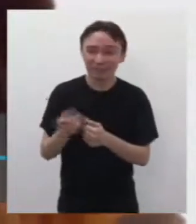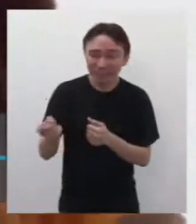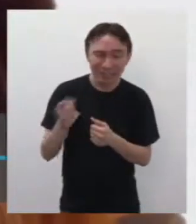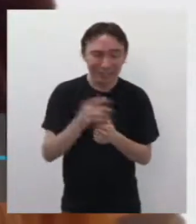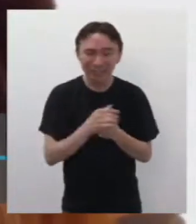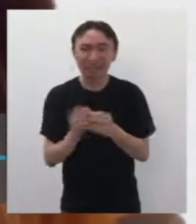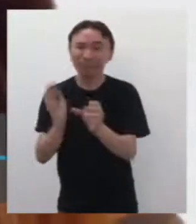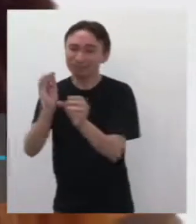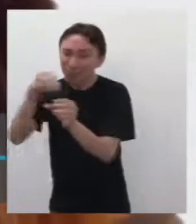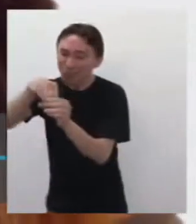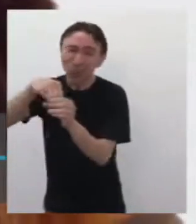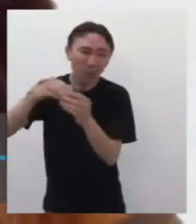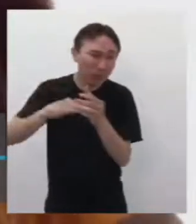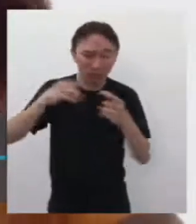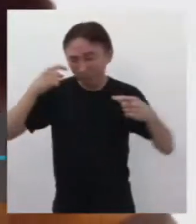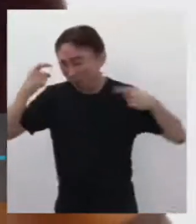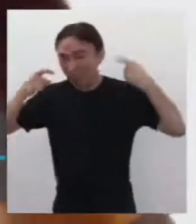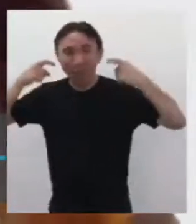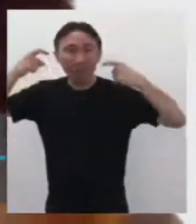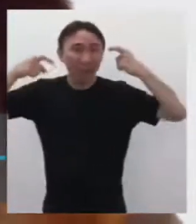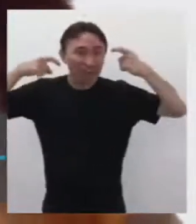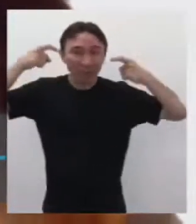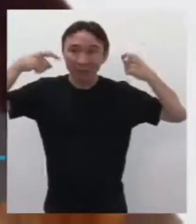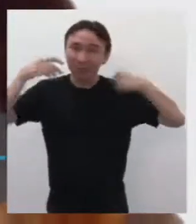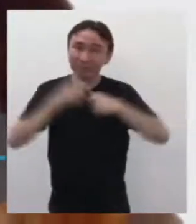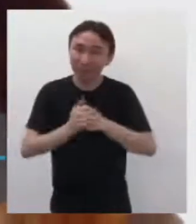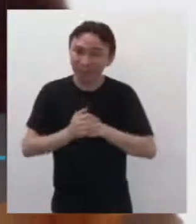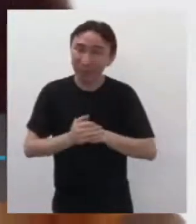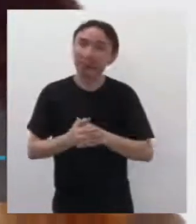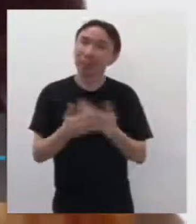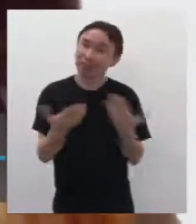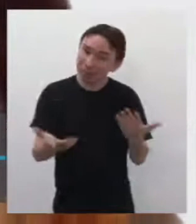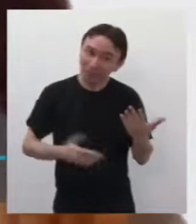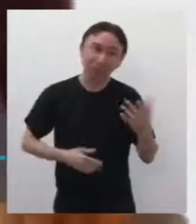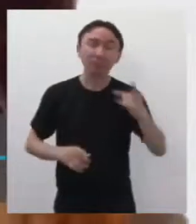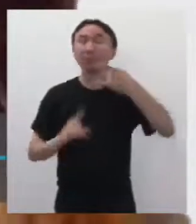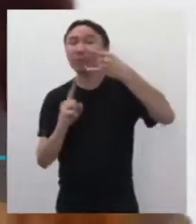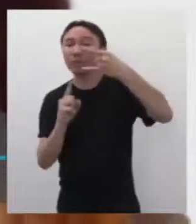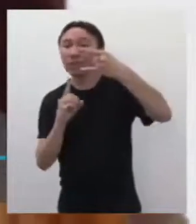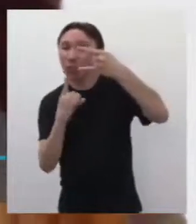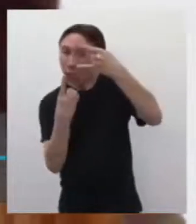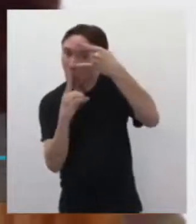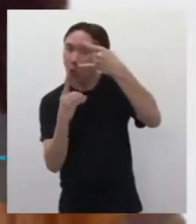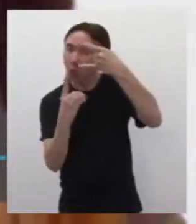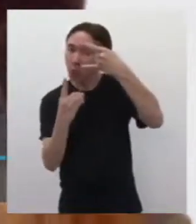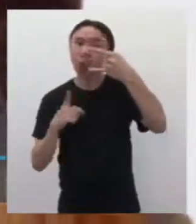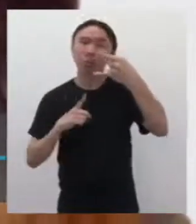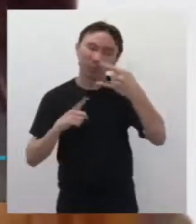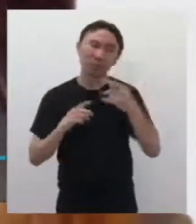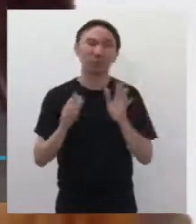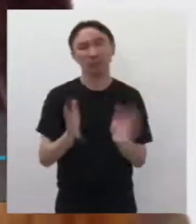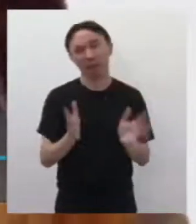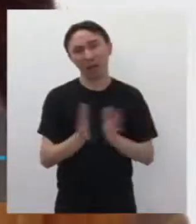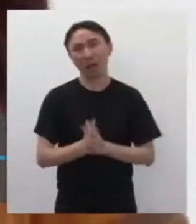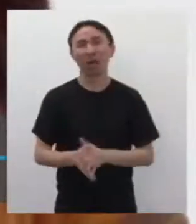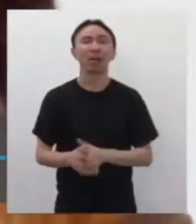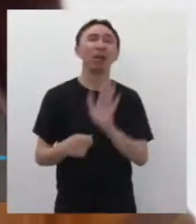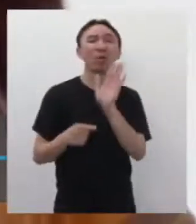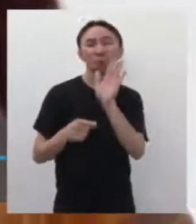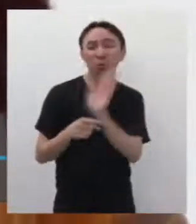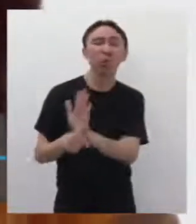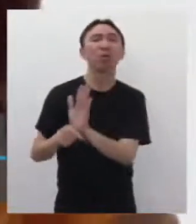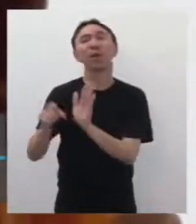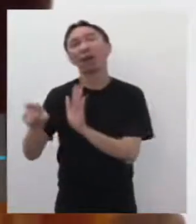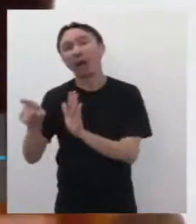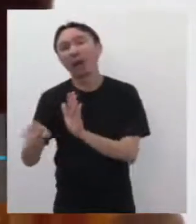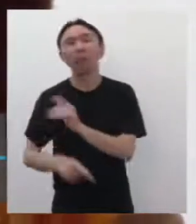conteúdo, o Descomplica, ele tem todas aquelas coisas que a gente já conhece, que são excelentes para o aluno. Ele dá flexibilidade para o aluno